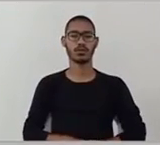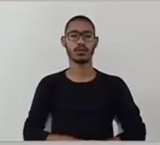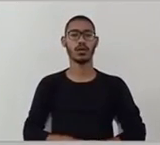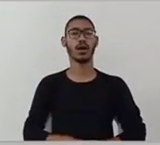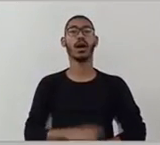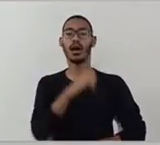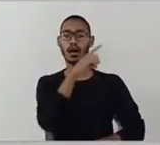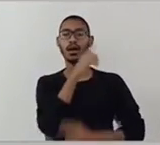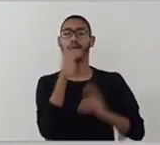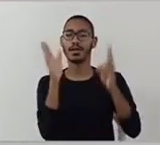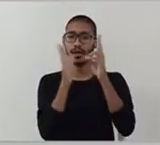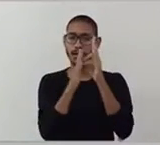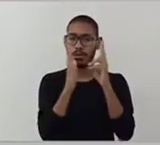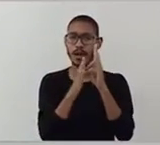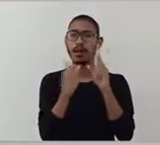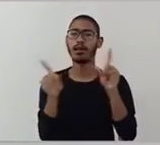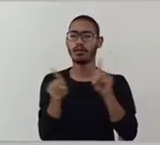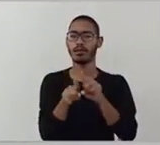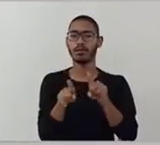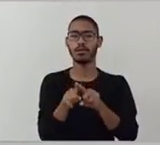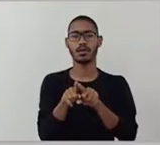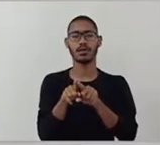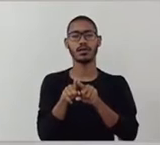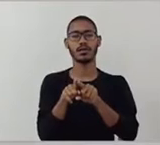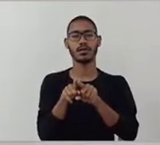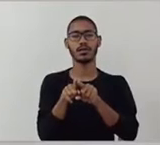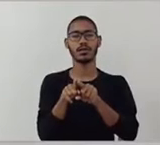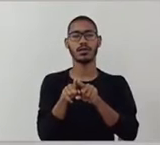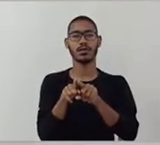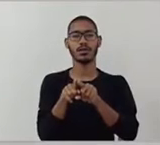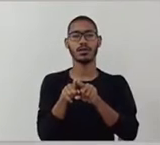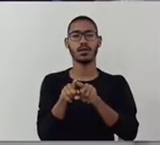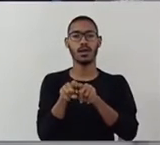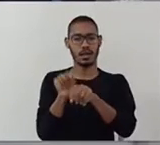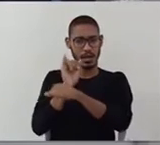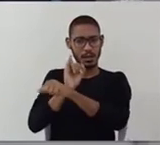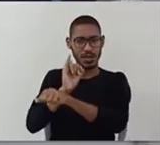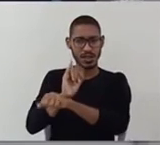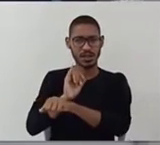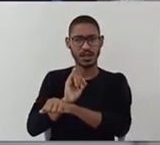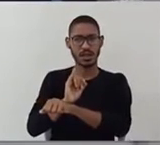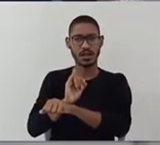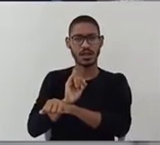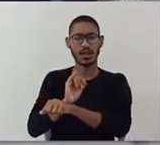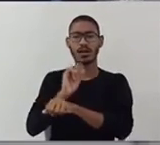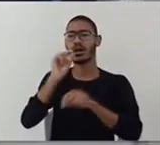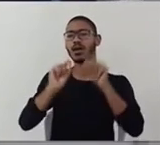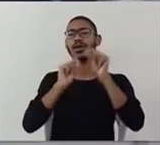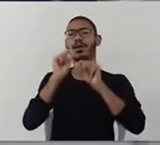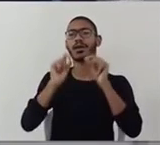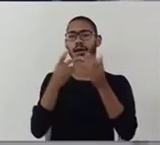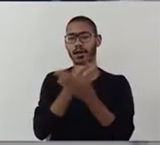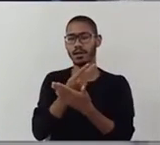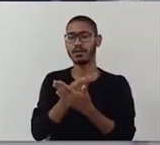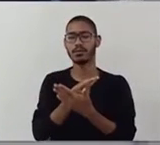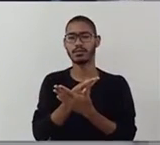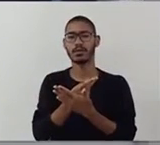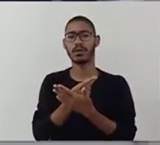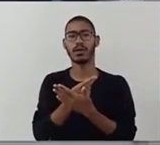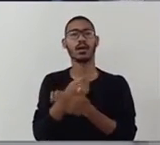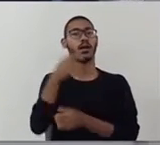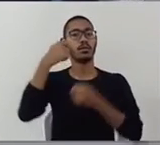Itambé tá muito melhor que que tá acontecendo caracterizaram aí é um Cartel se é cartel essa câmera tem que averiguar